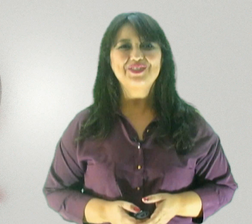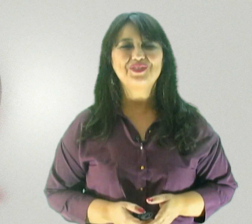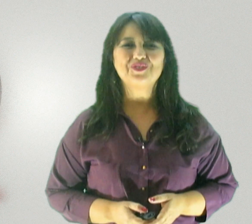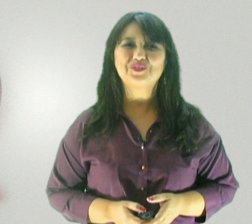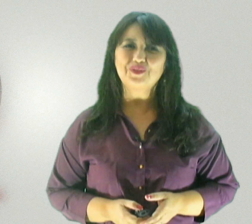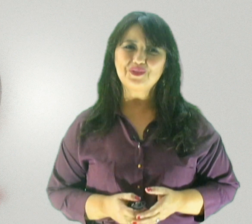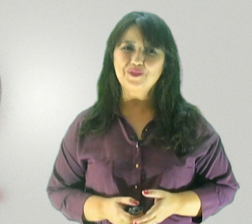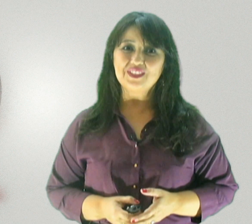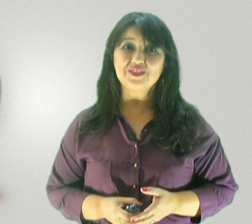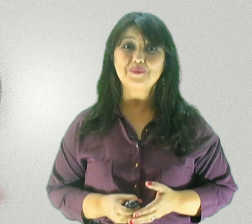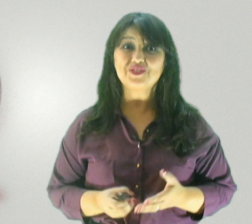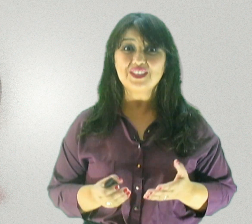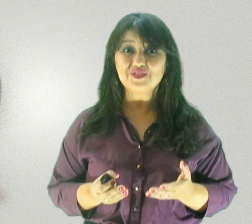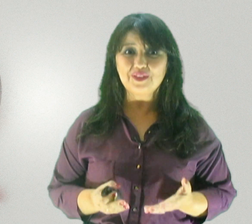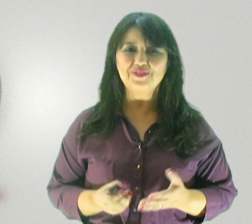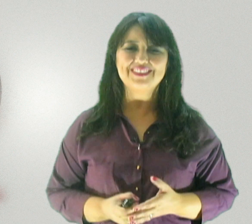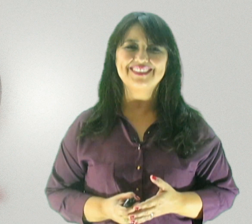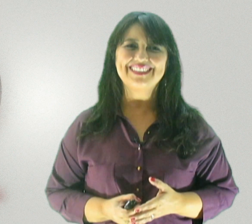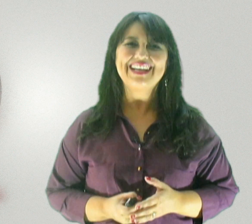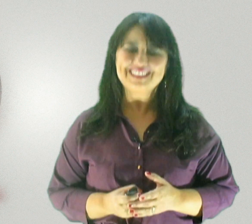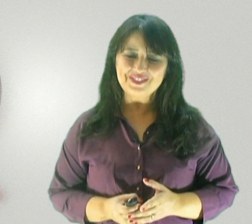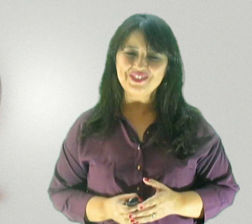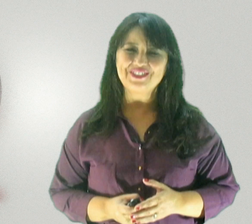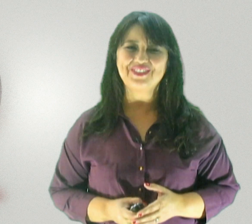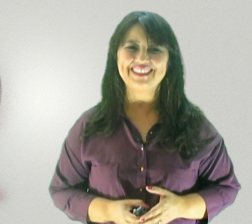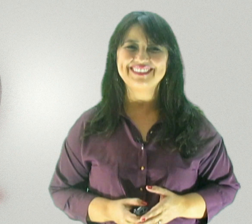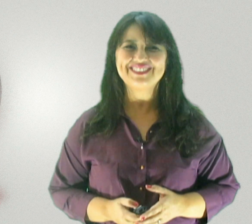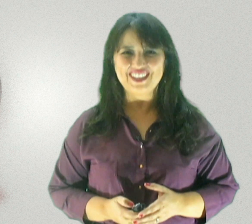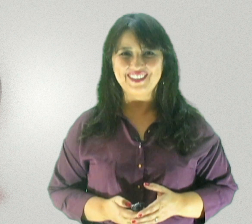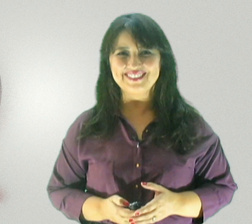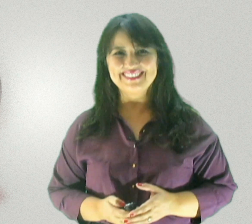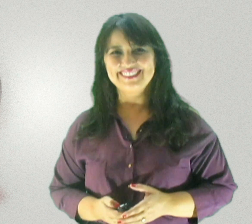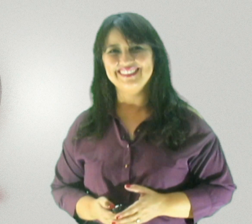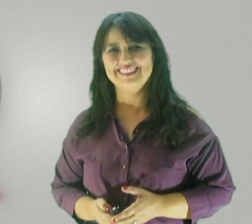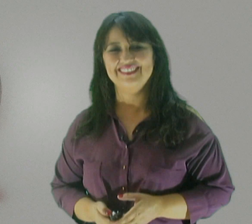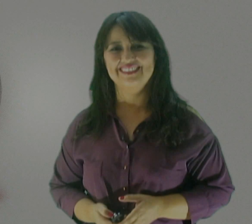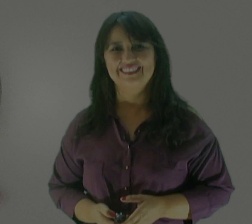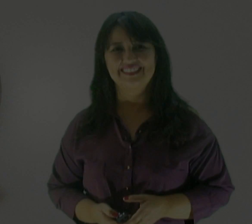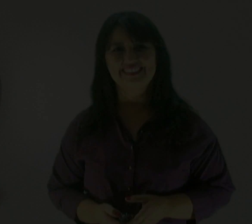Que o Deus Todo-Poderoso abençoe a sua vida. Até domingo que vem. Tchau.